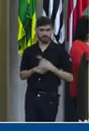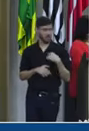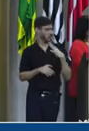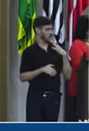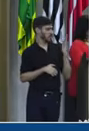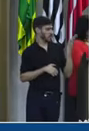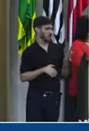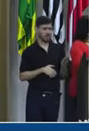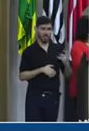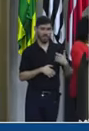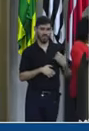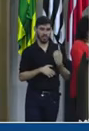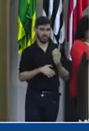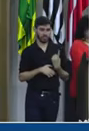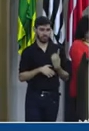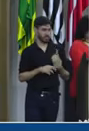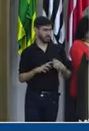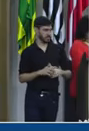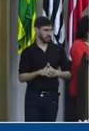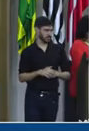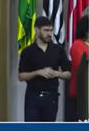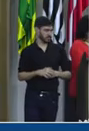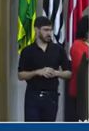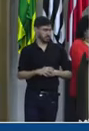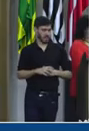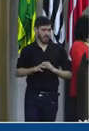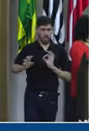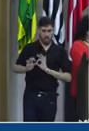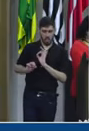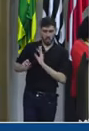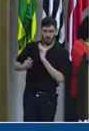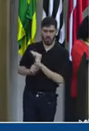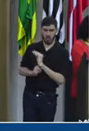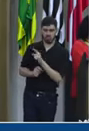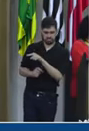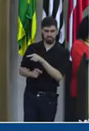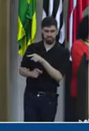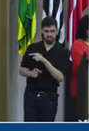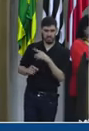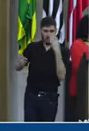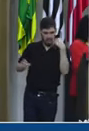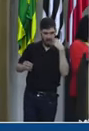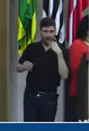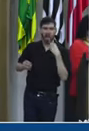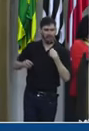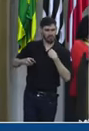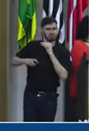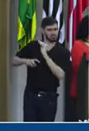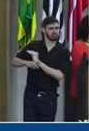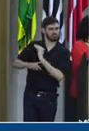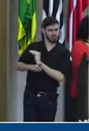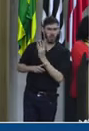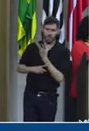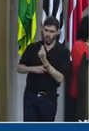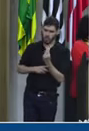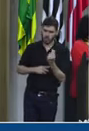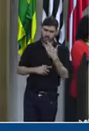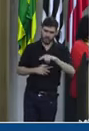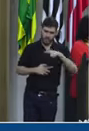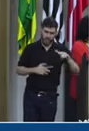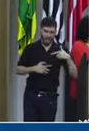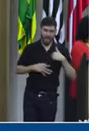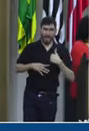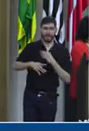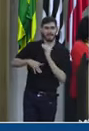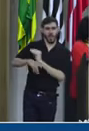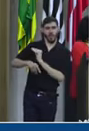quando ele tinha um aninho de idade. Troquei muita fralda, dei muito banho, cuidei muito. Era meu